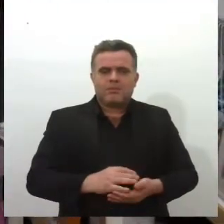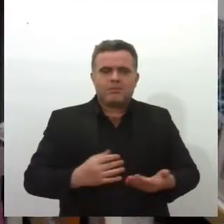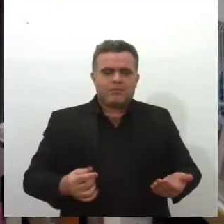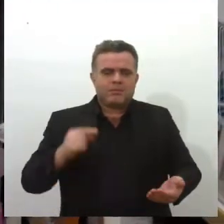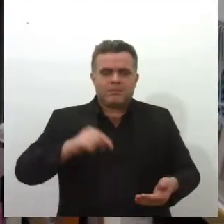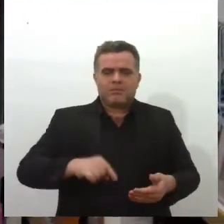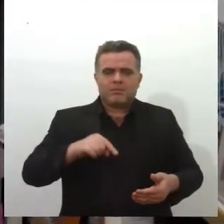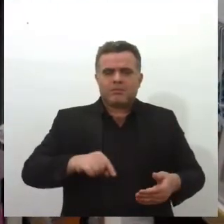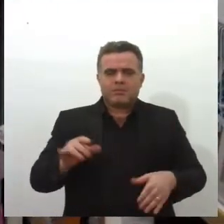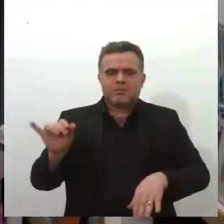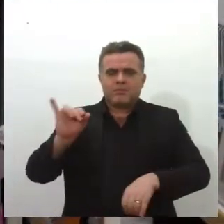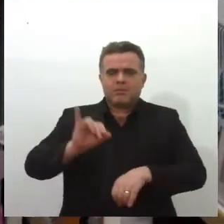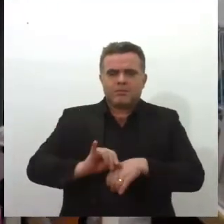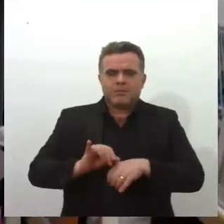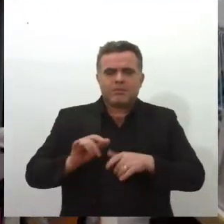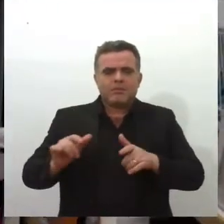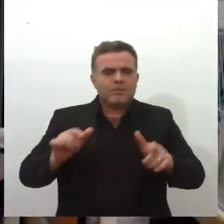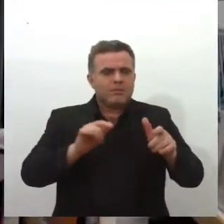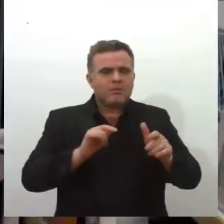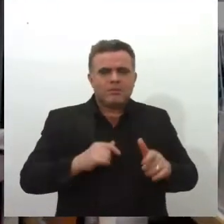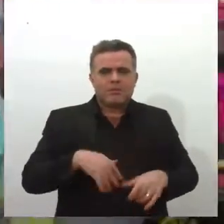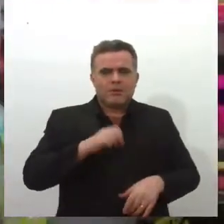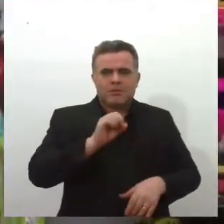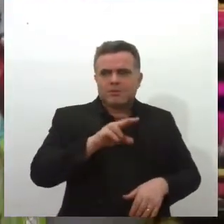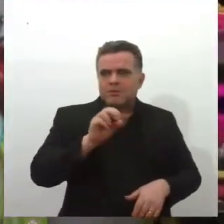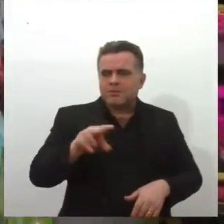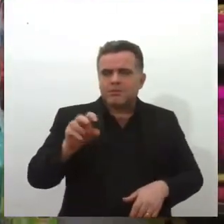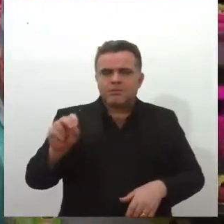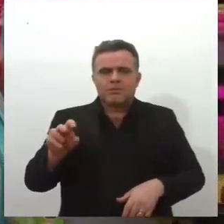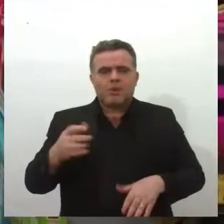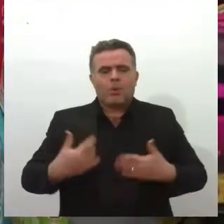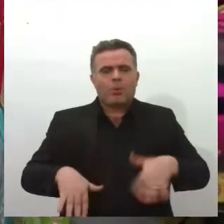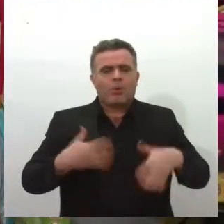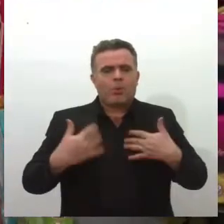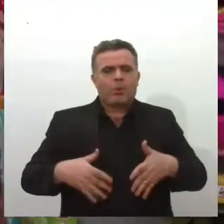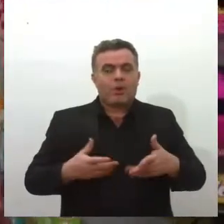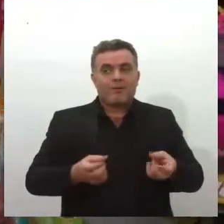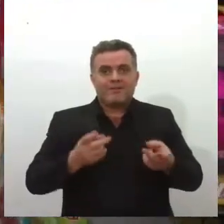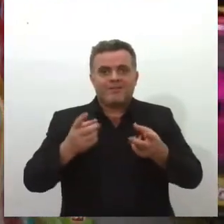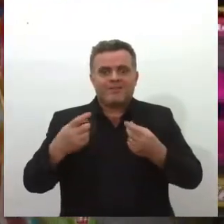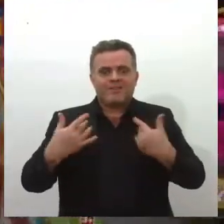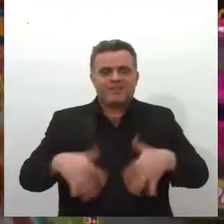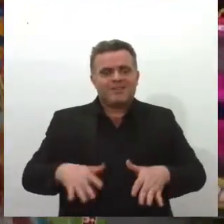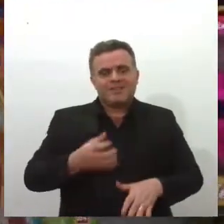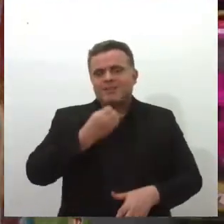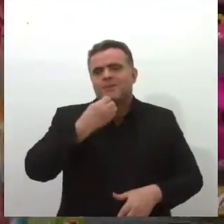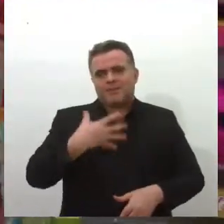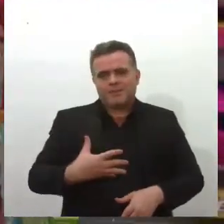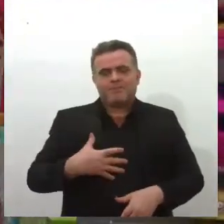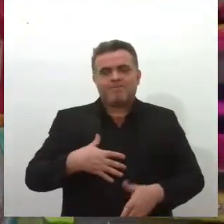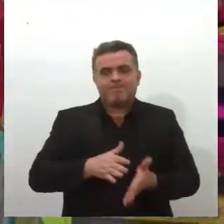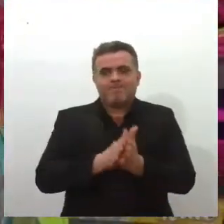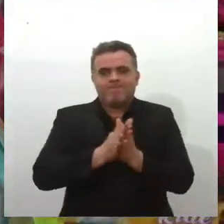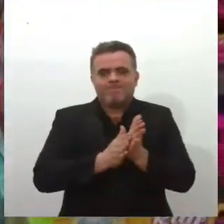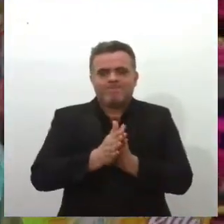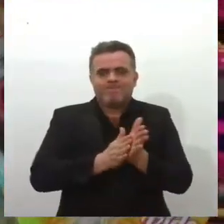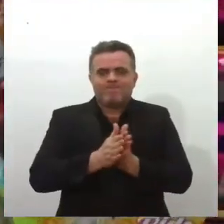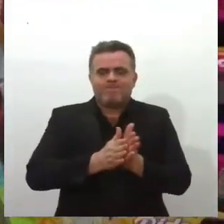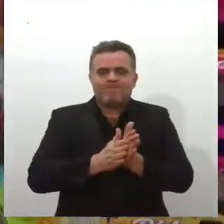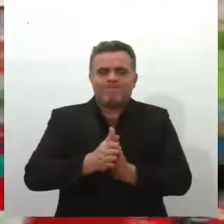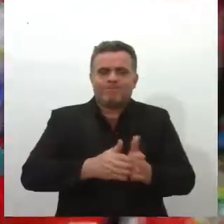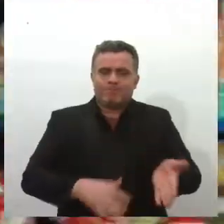os comerciantes se mostram otimistas com as vendas para o Dia das Crianças. Segundo a Câmara dos